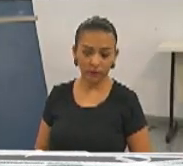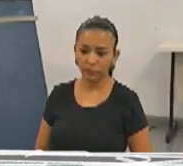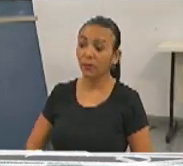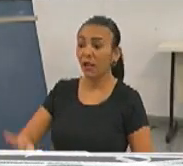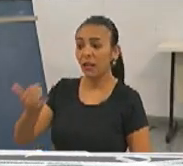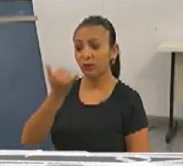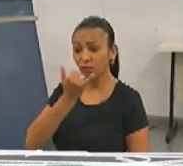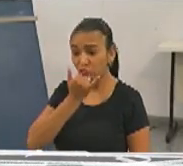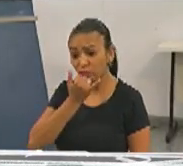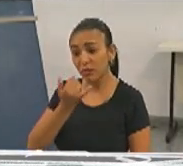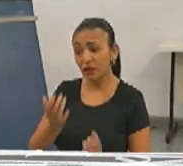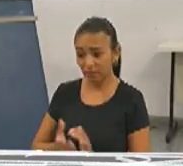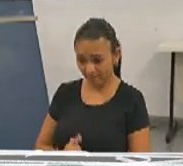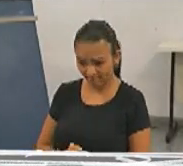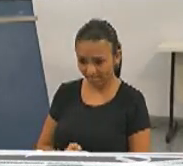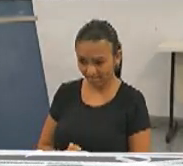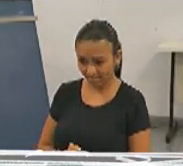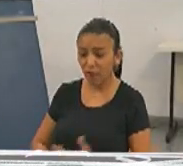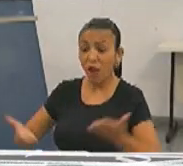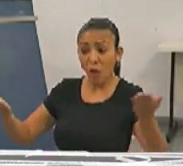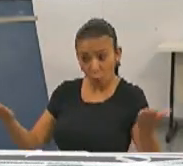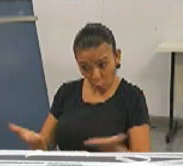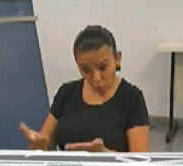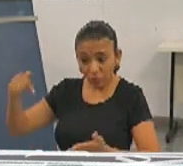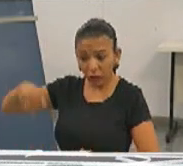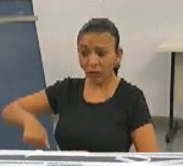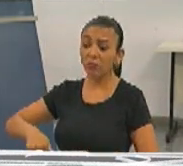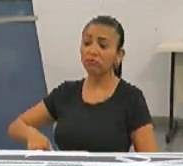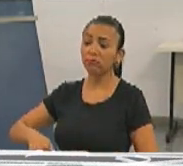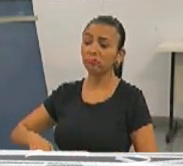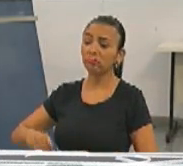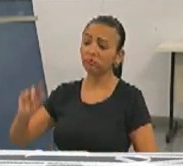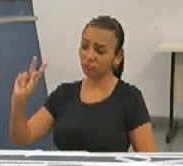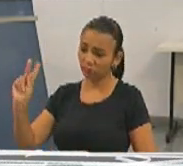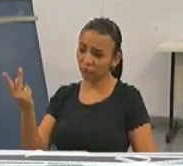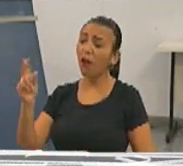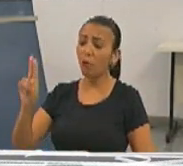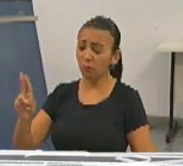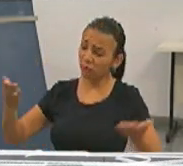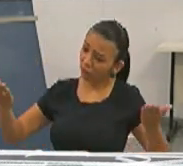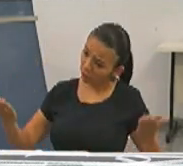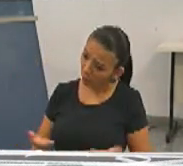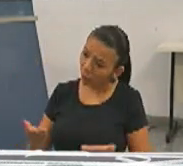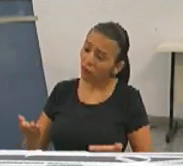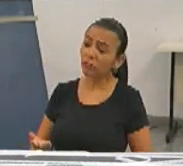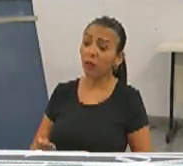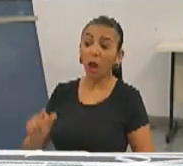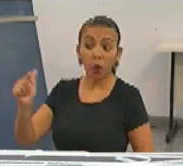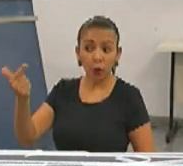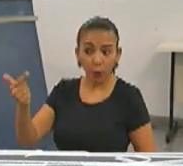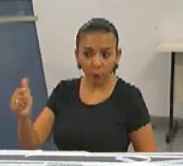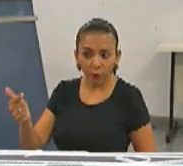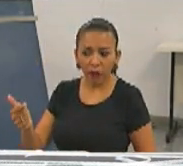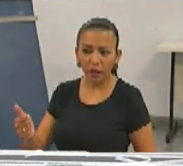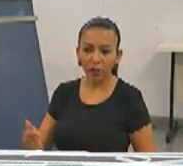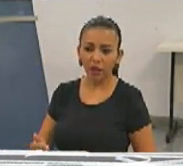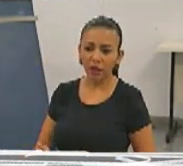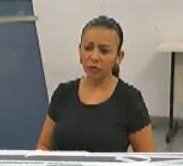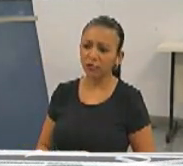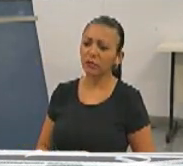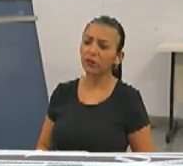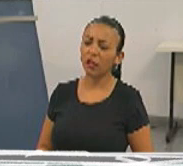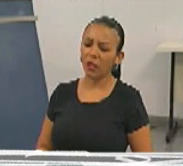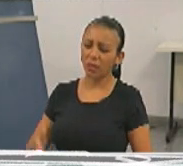Desculpe. A situação atual do HU é, hoje, que não temos mais os vínculos